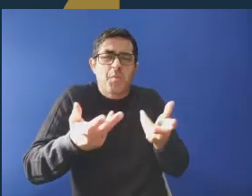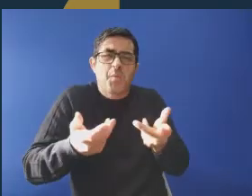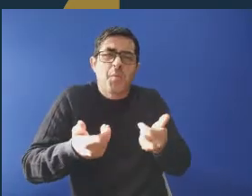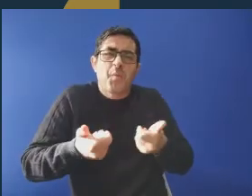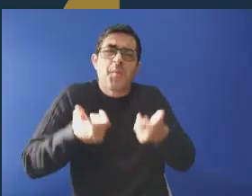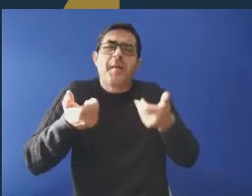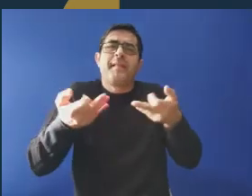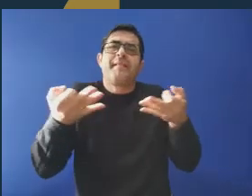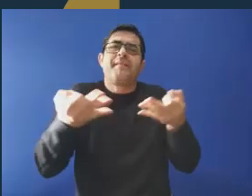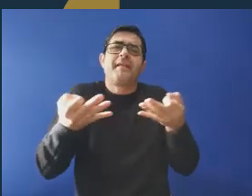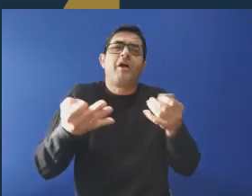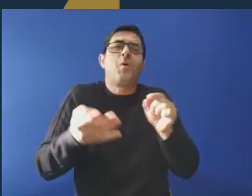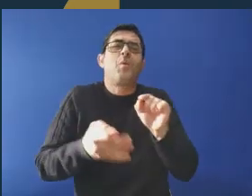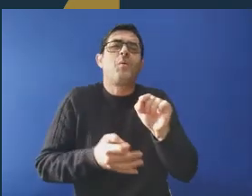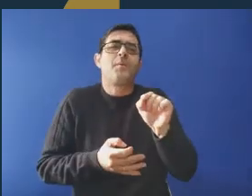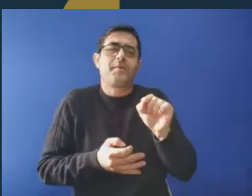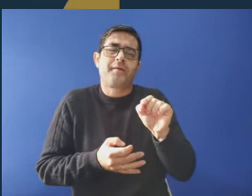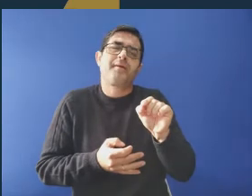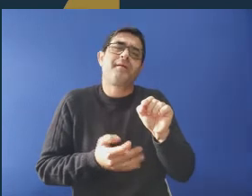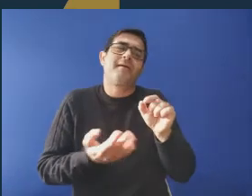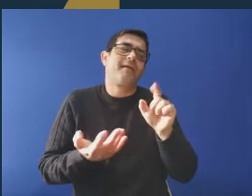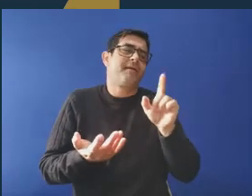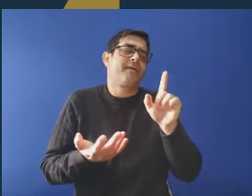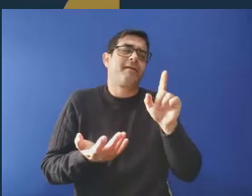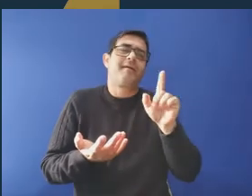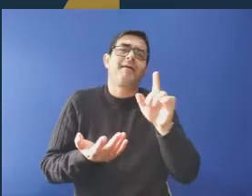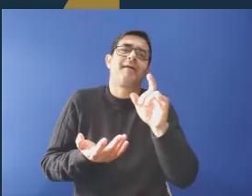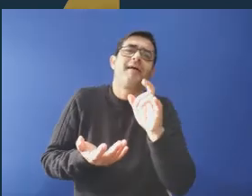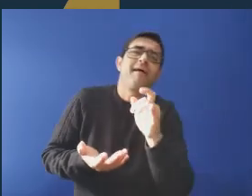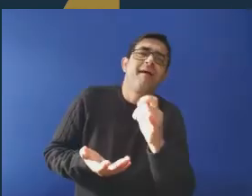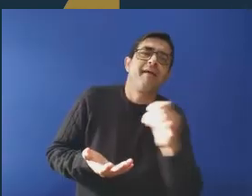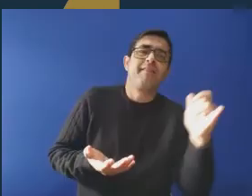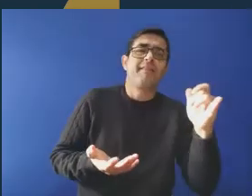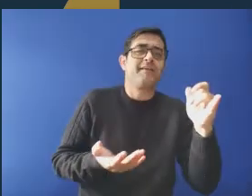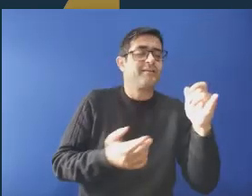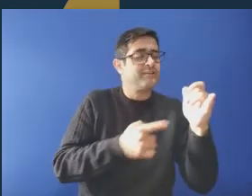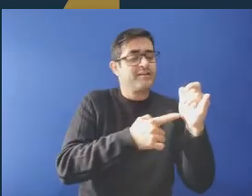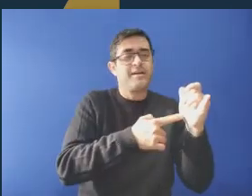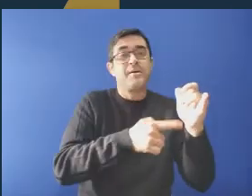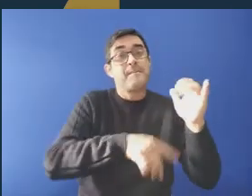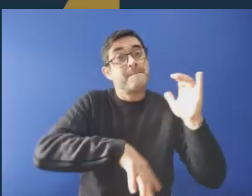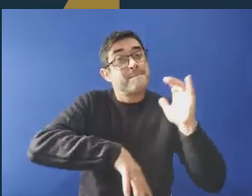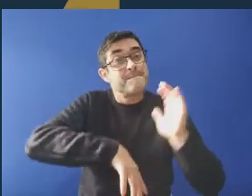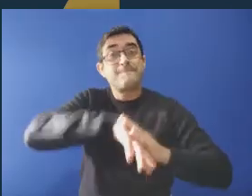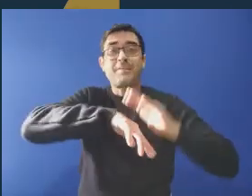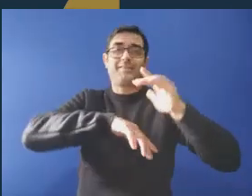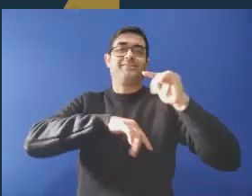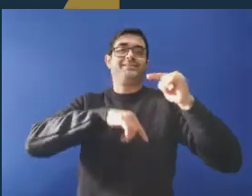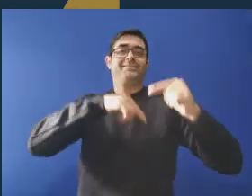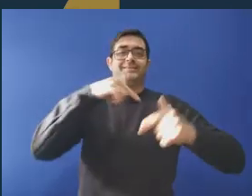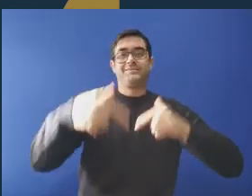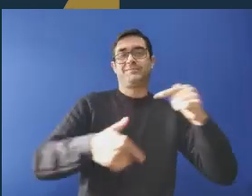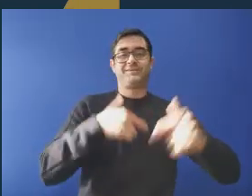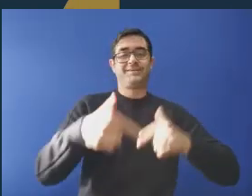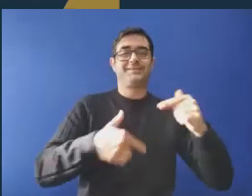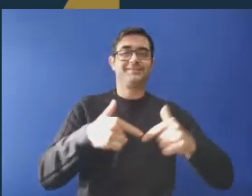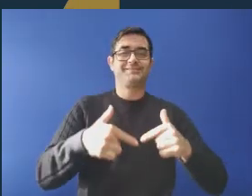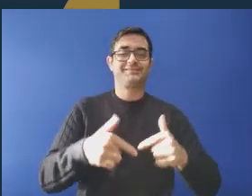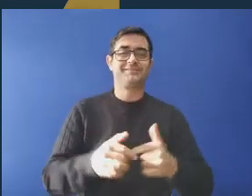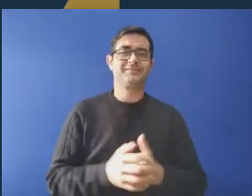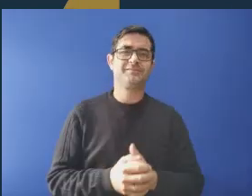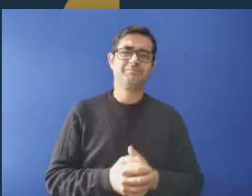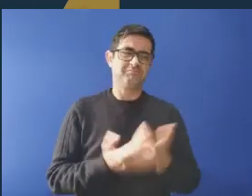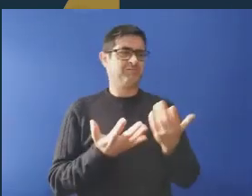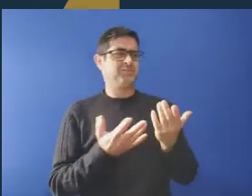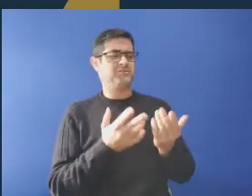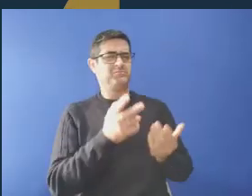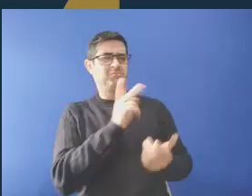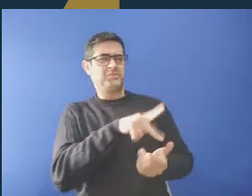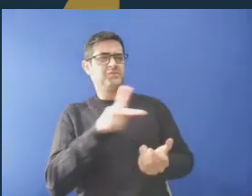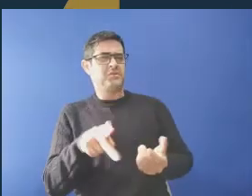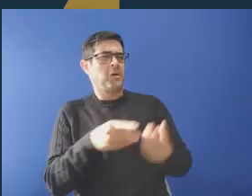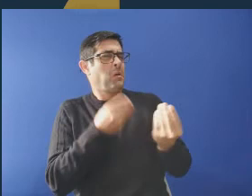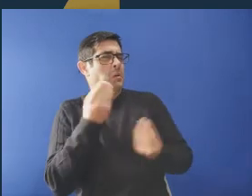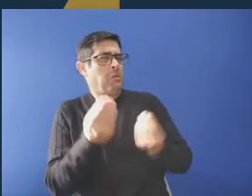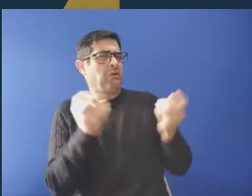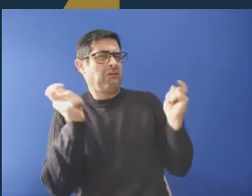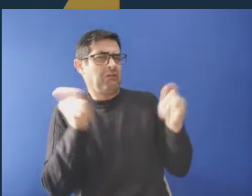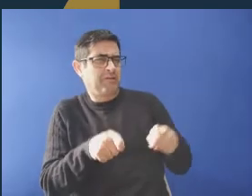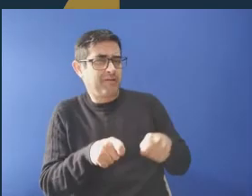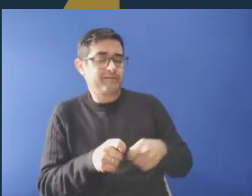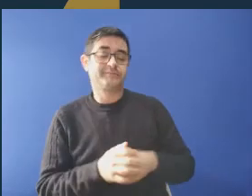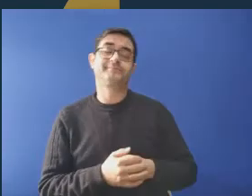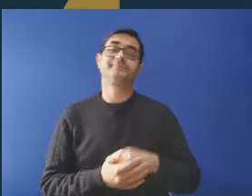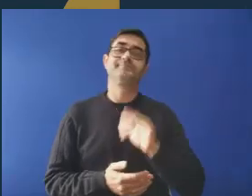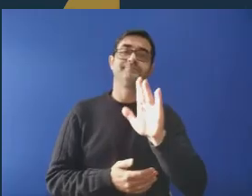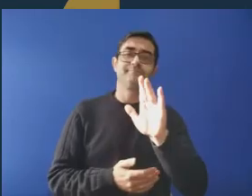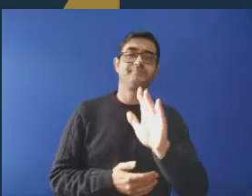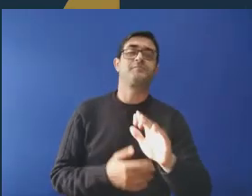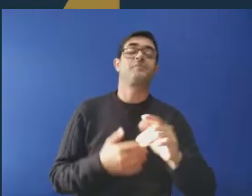com maior qualidade é aquela que consegue realizar mais trabalho. Então, Zelito, como é que isso é possível? Nós sabemos que a função